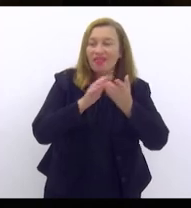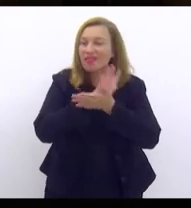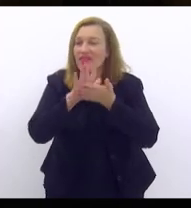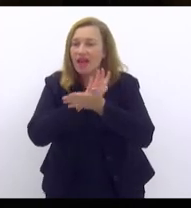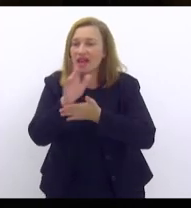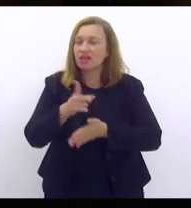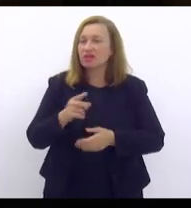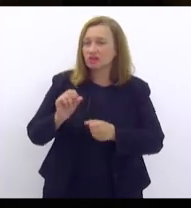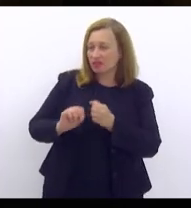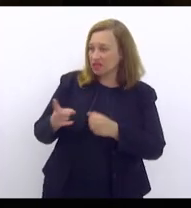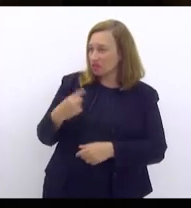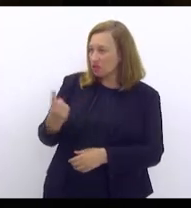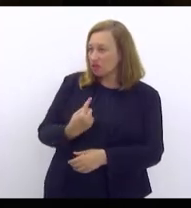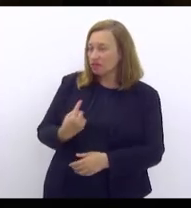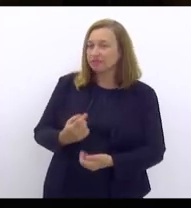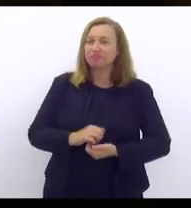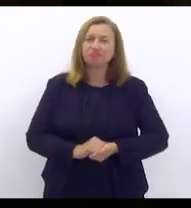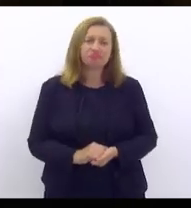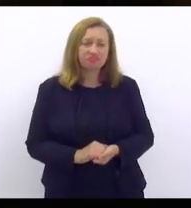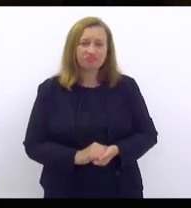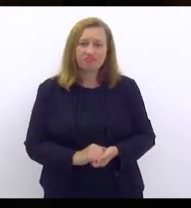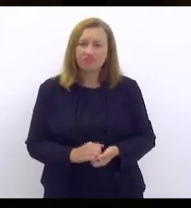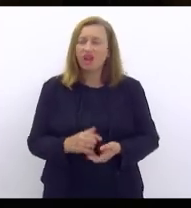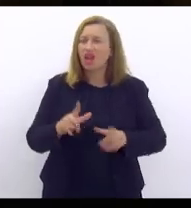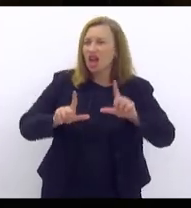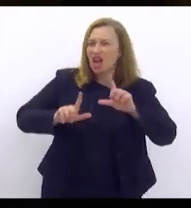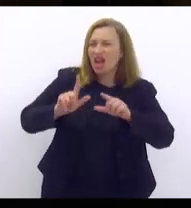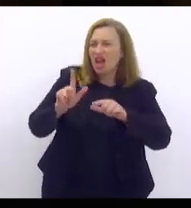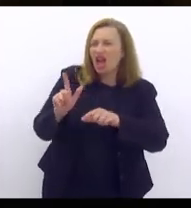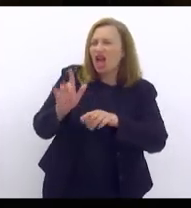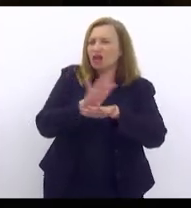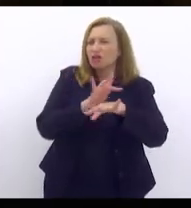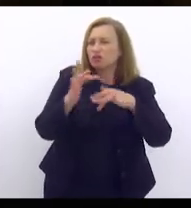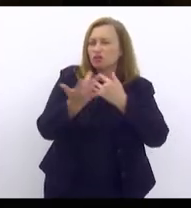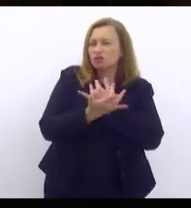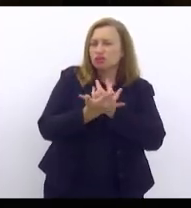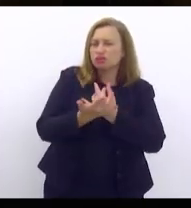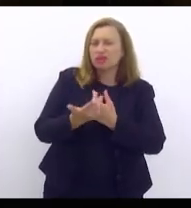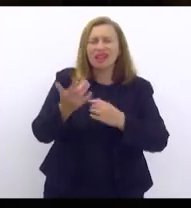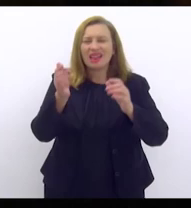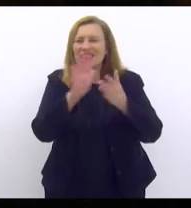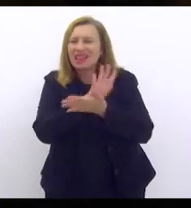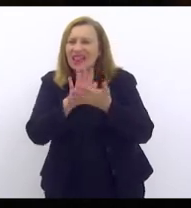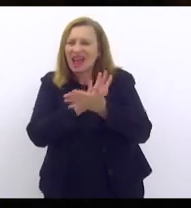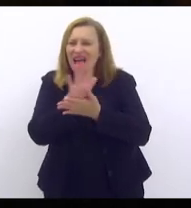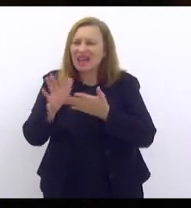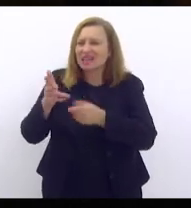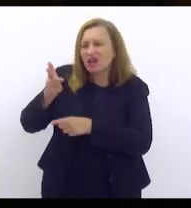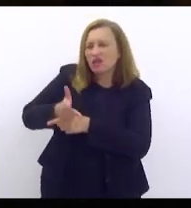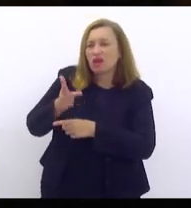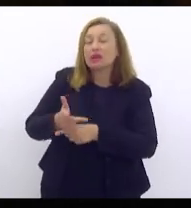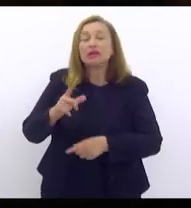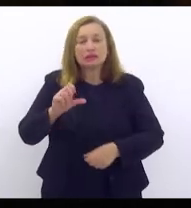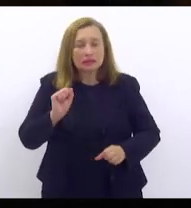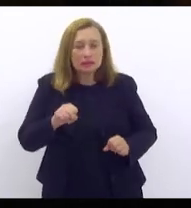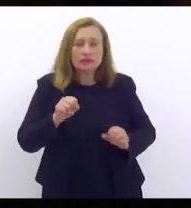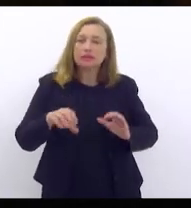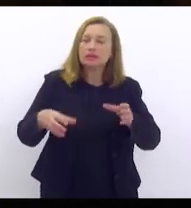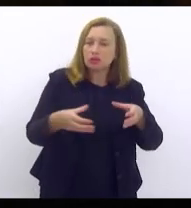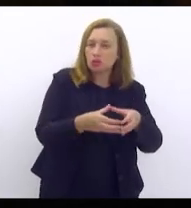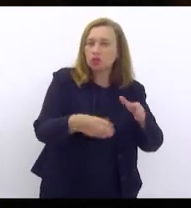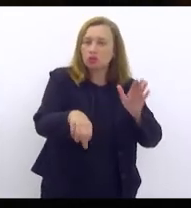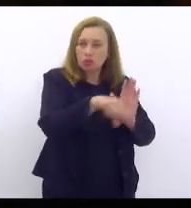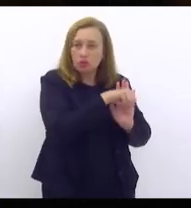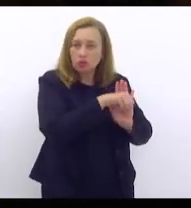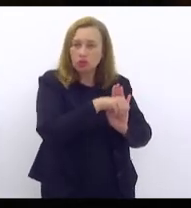Não existe pirotecnia, não existe videozinho de internet, não. Existe fato, materialidade de organização criminosa que explora